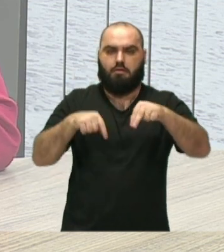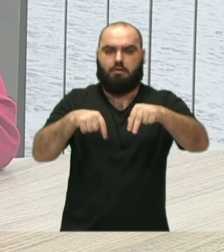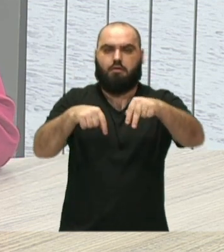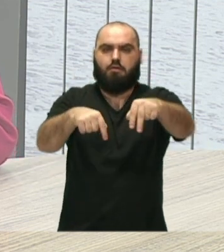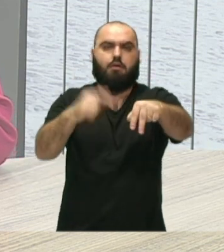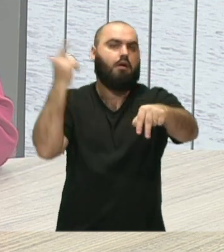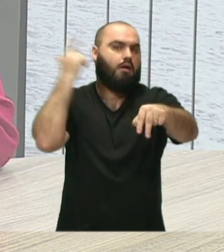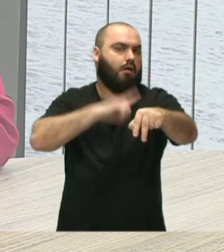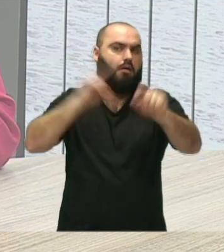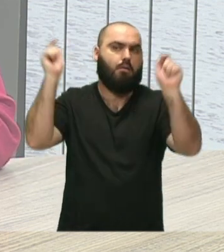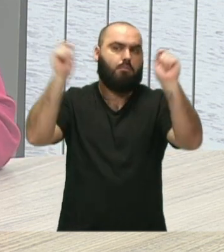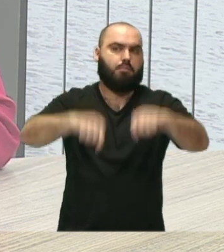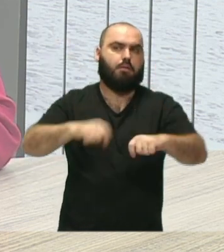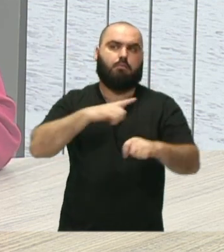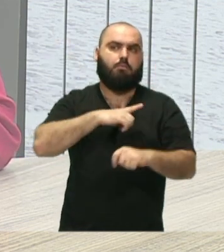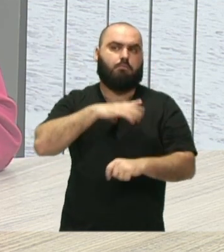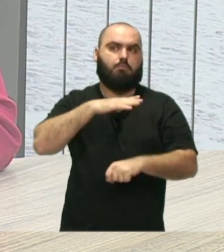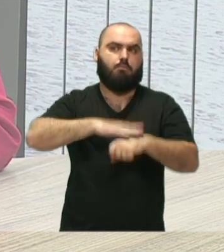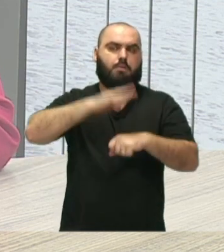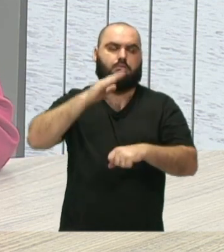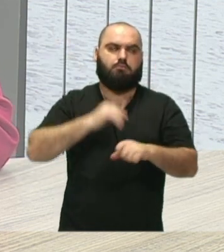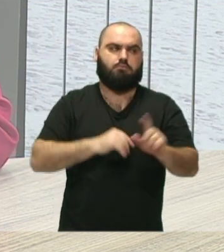competente. Isso não é